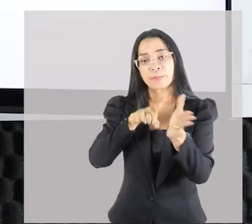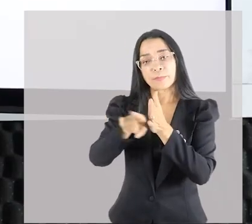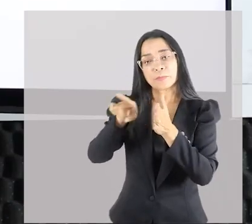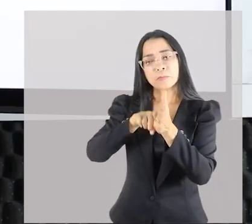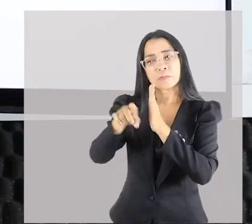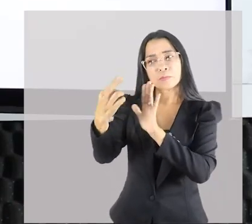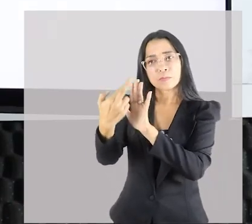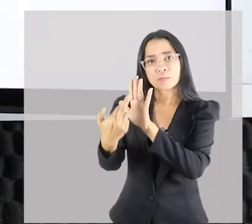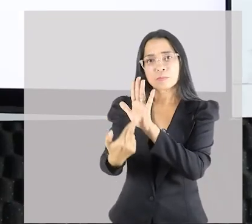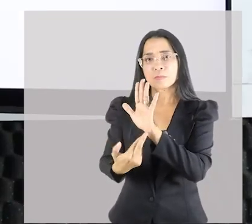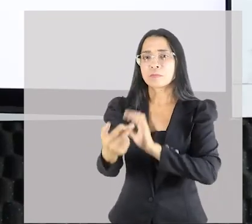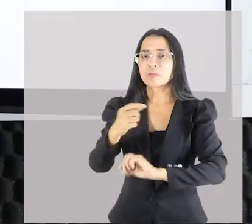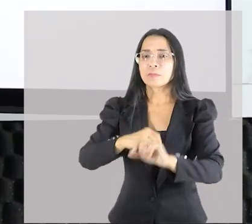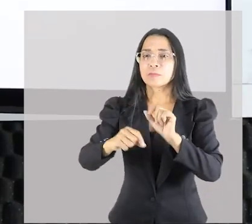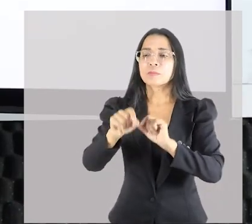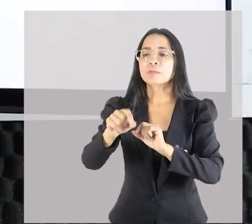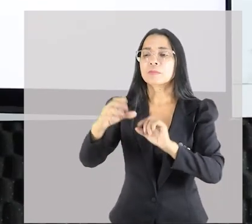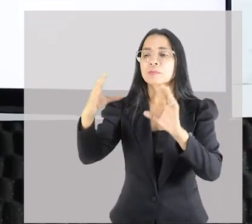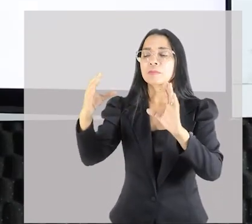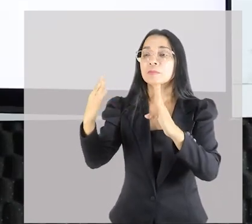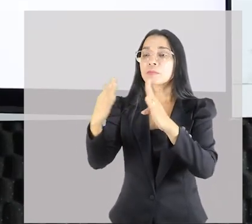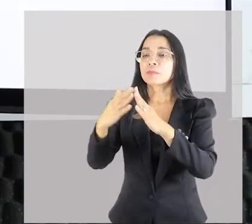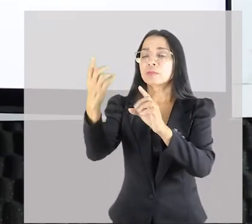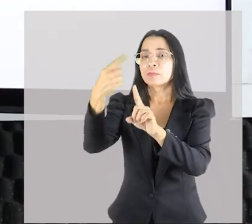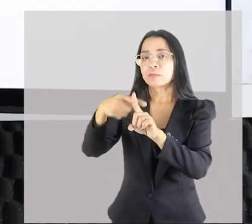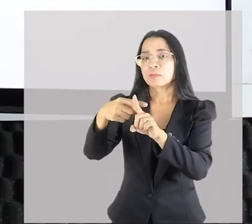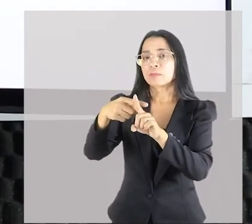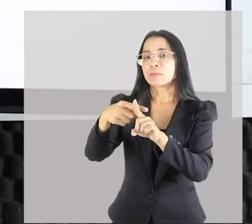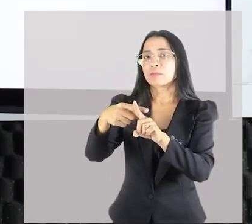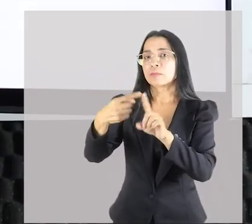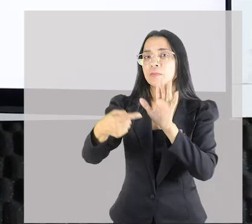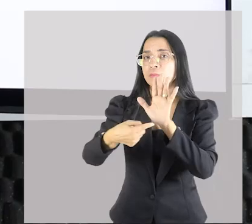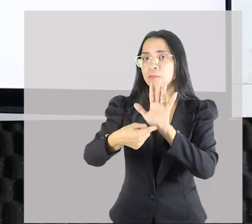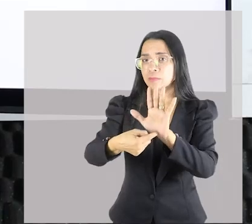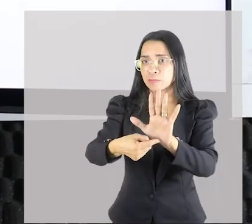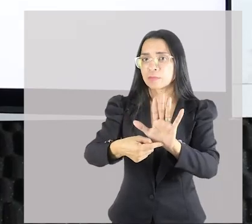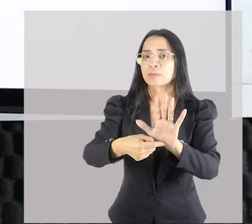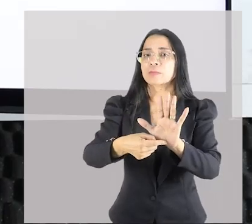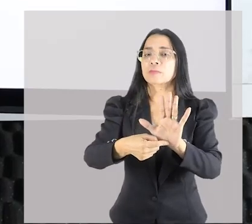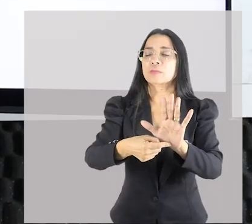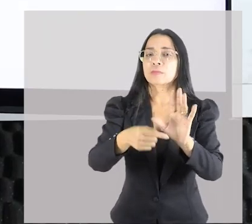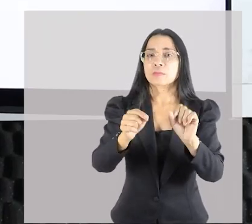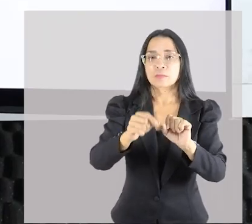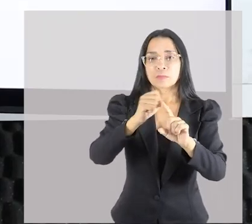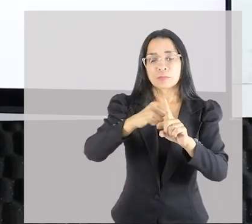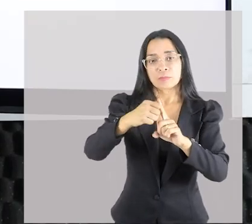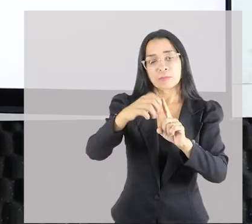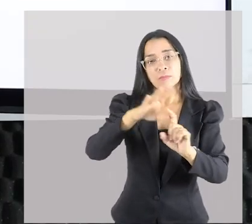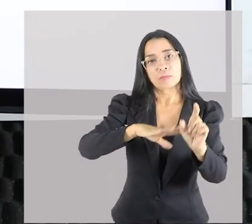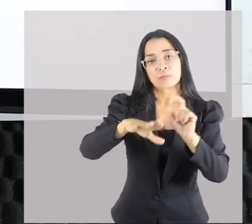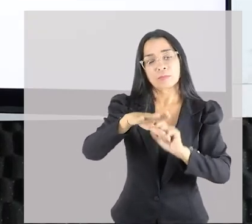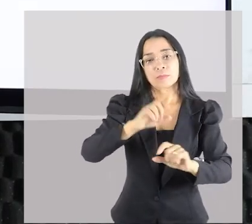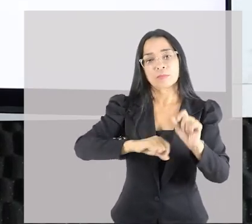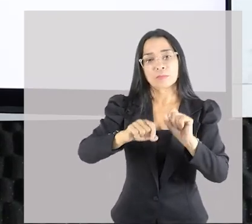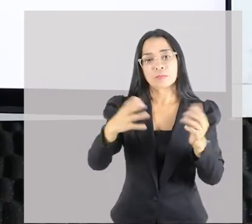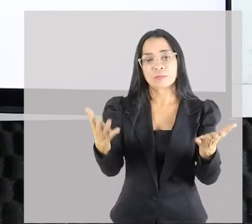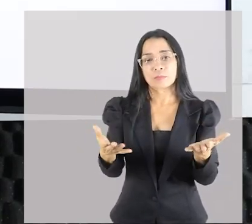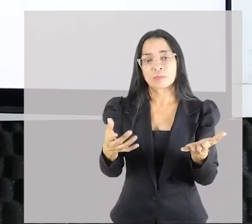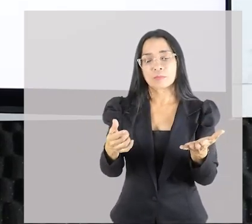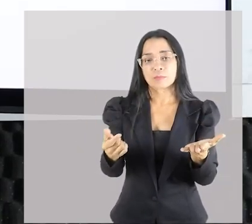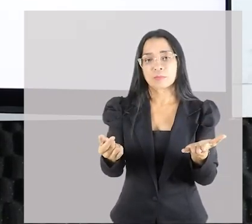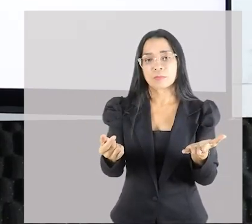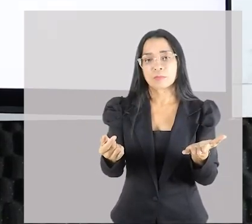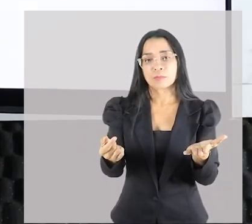ditames, algumas regras que essa instituição imprimia para a sociedade, mas também a própria nobreza, principalmente os senhores feudais ali,